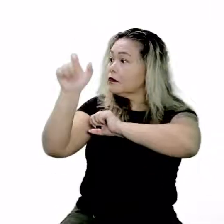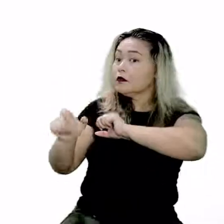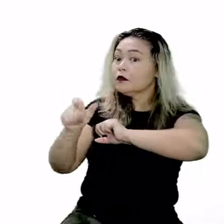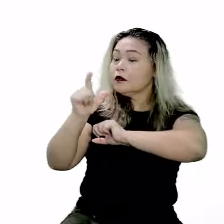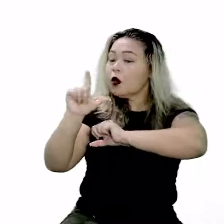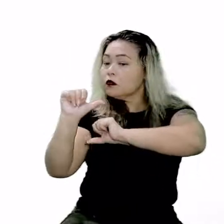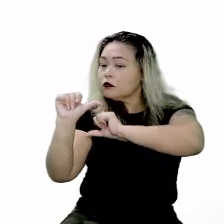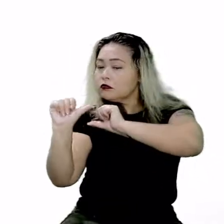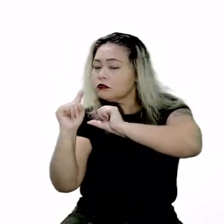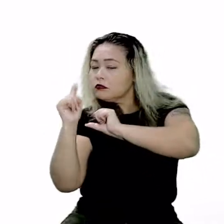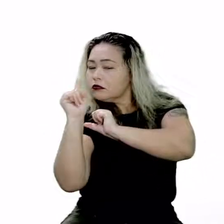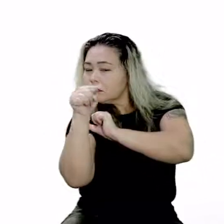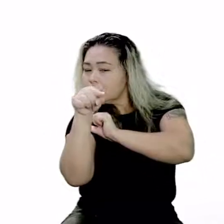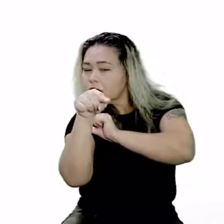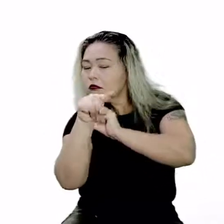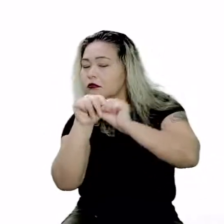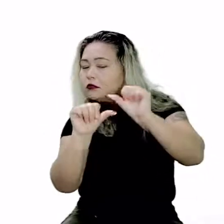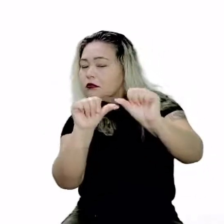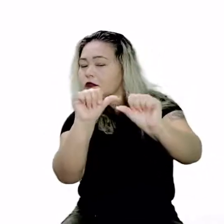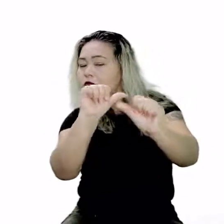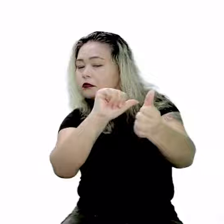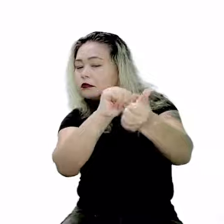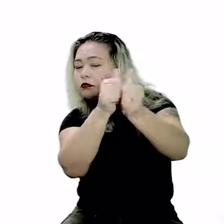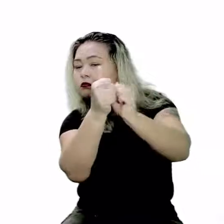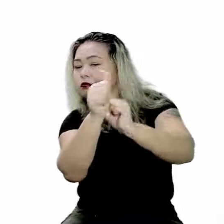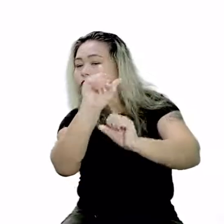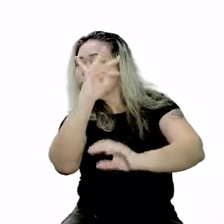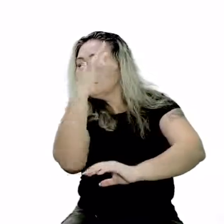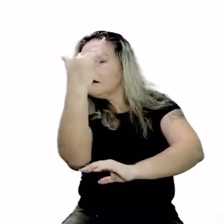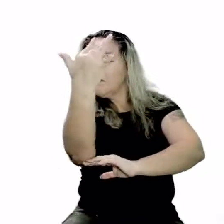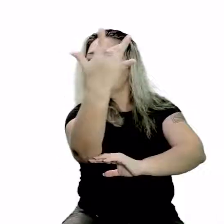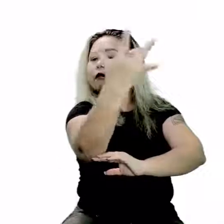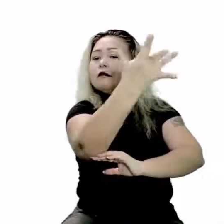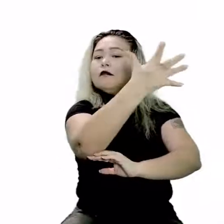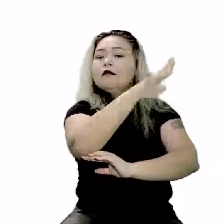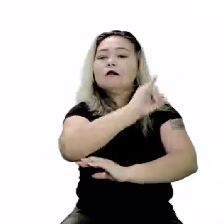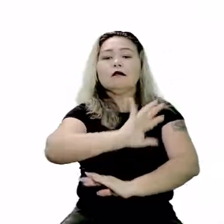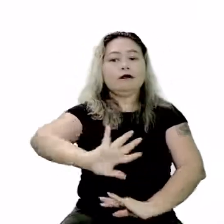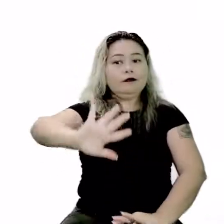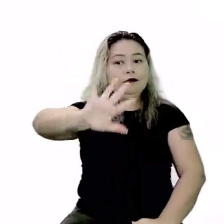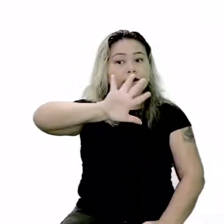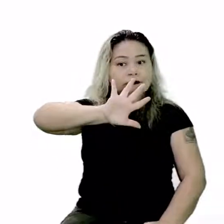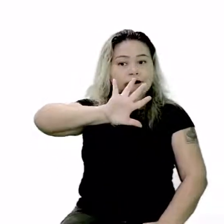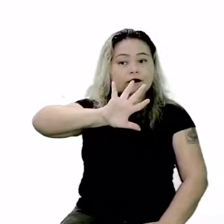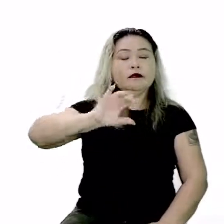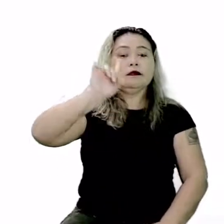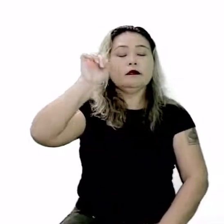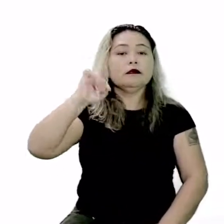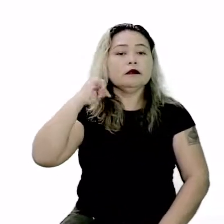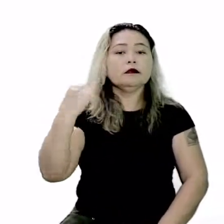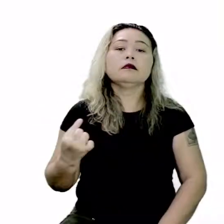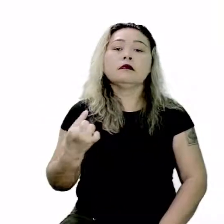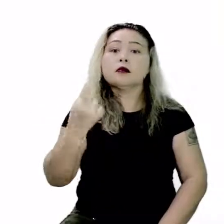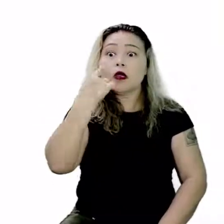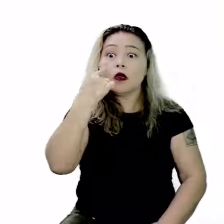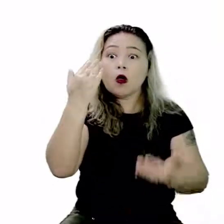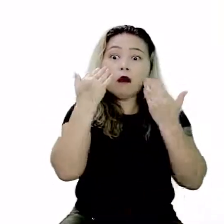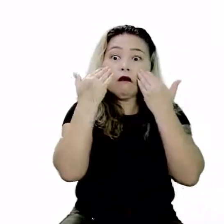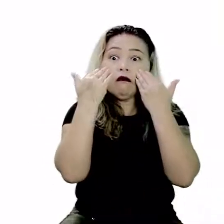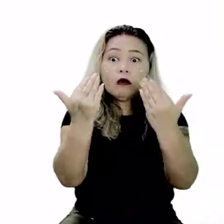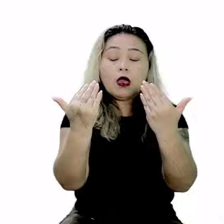que vai modificar a paisagem, ok? Então, se você conseguir ver